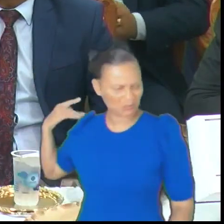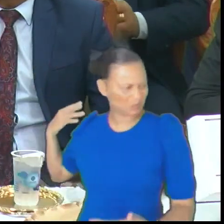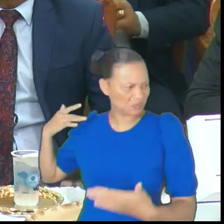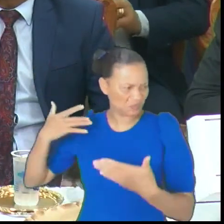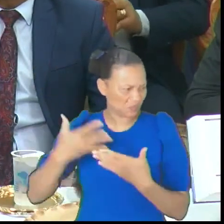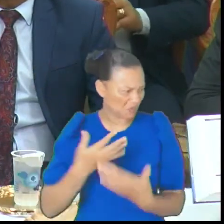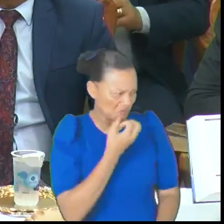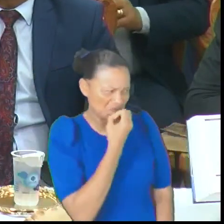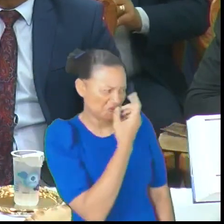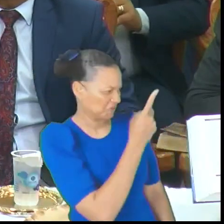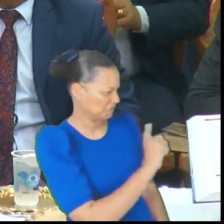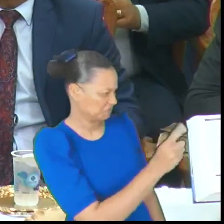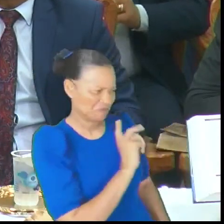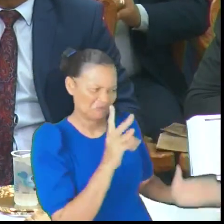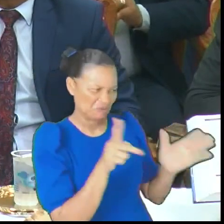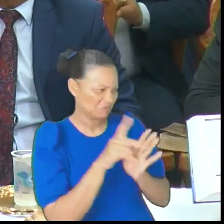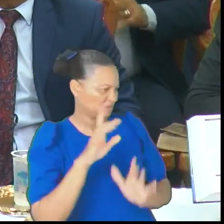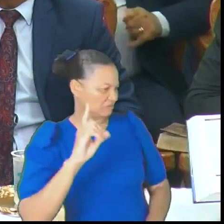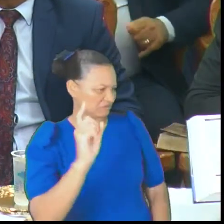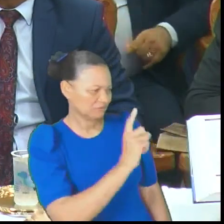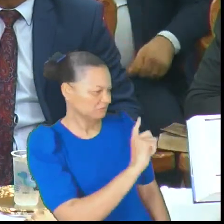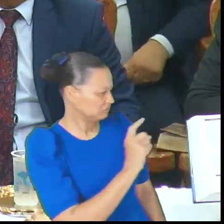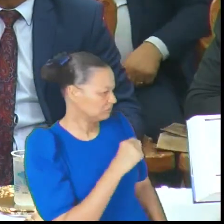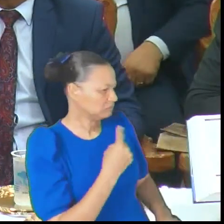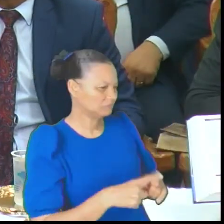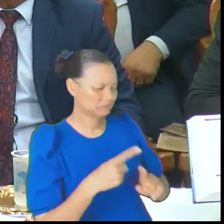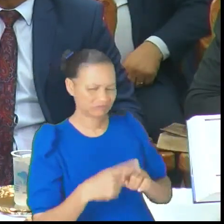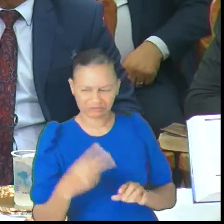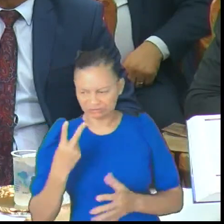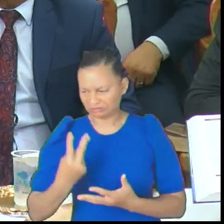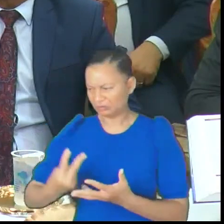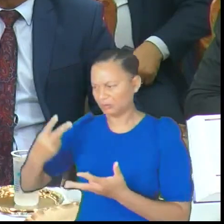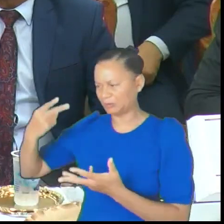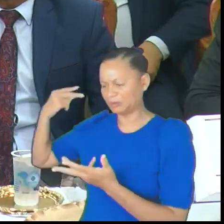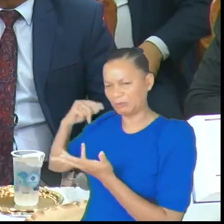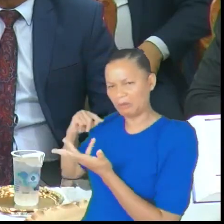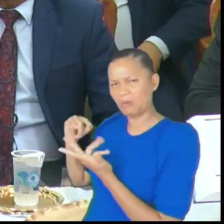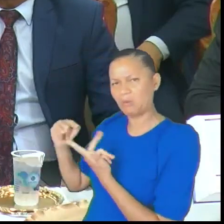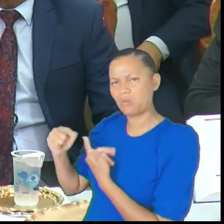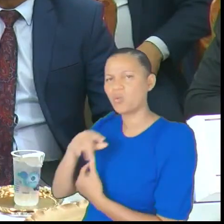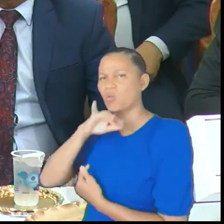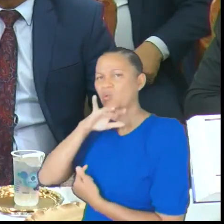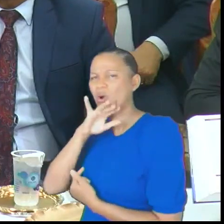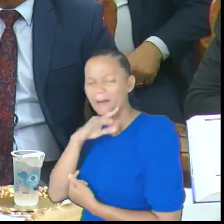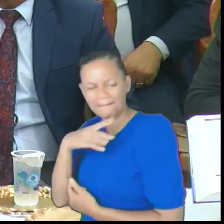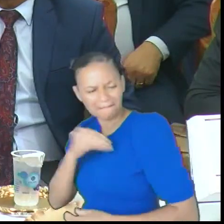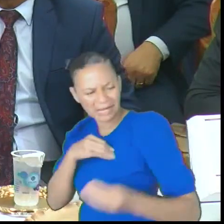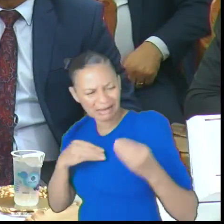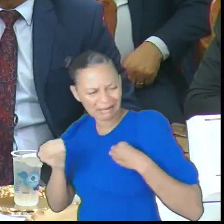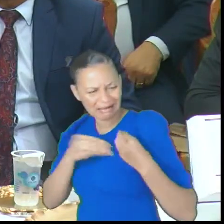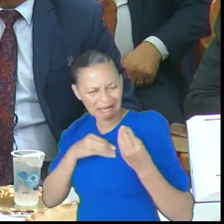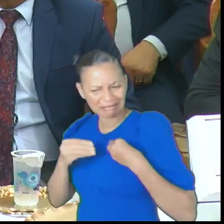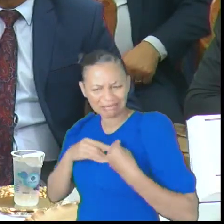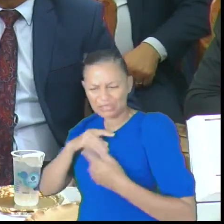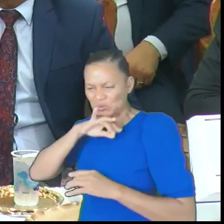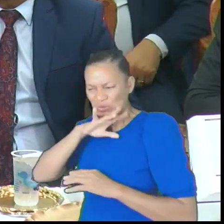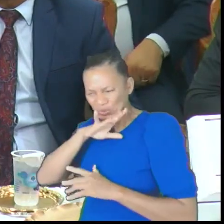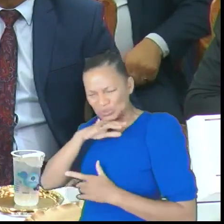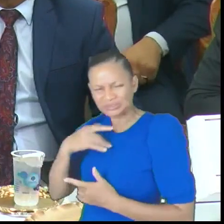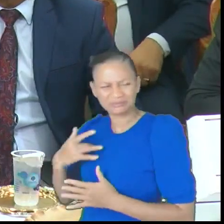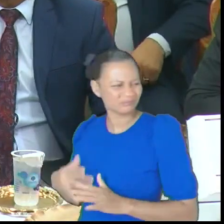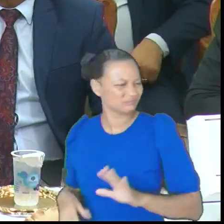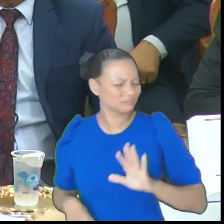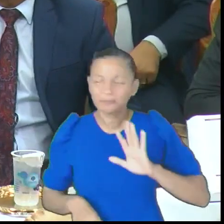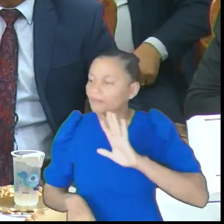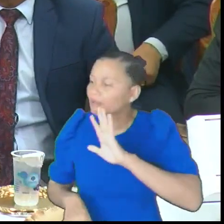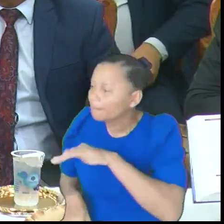bom não, não é de Deus não, porque lá no passado só tem coisa ruim, lá no passado só tem coisa que não presta. Aí eu disse a